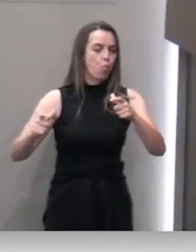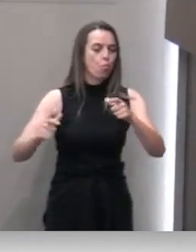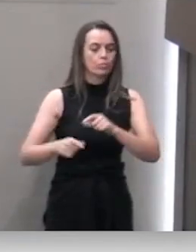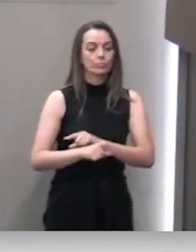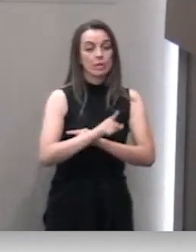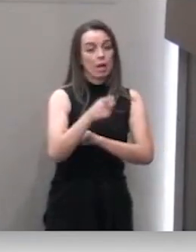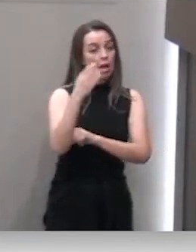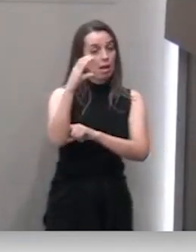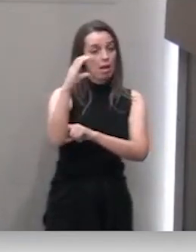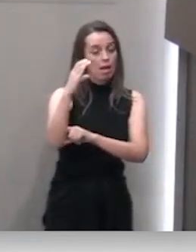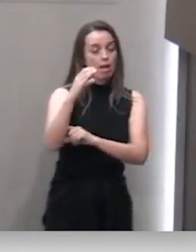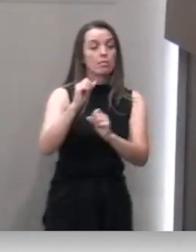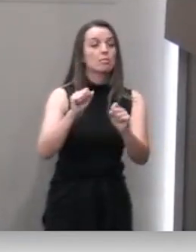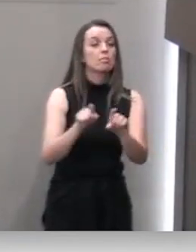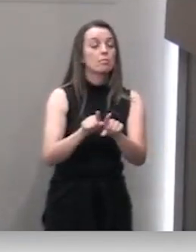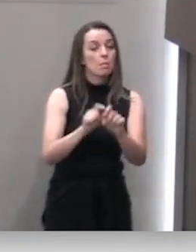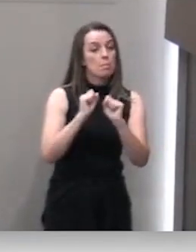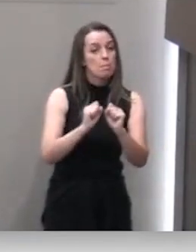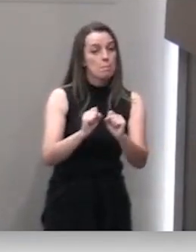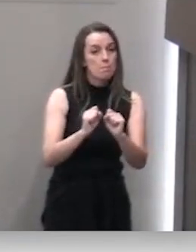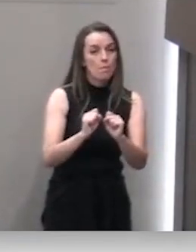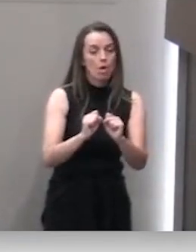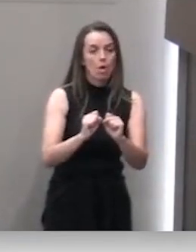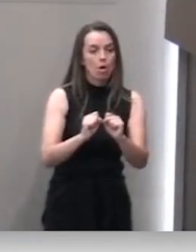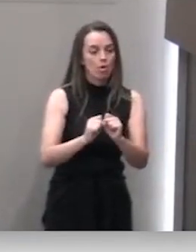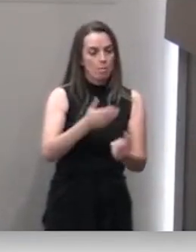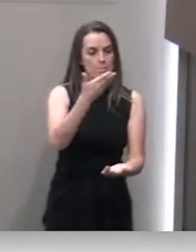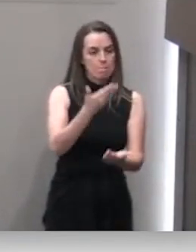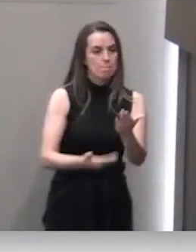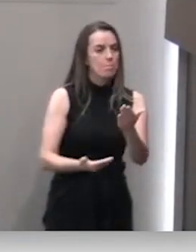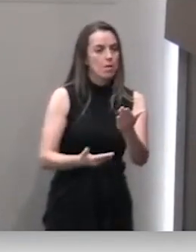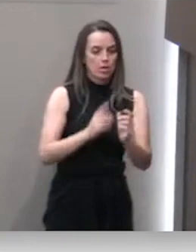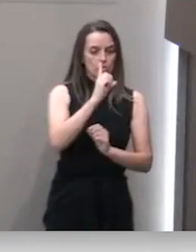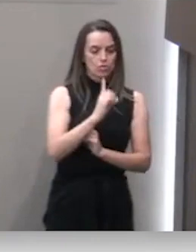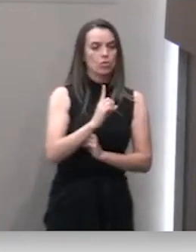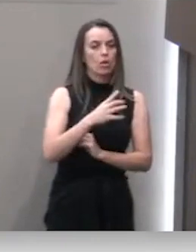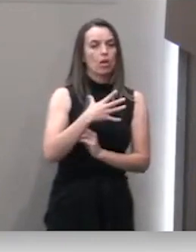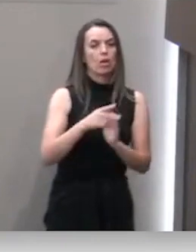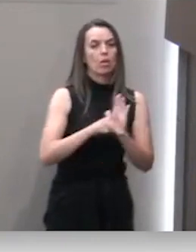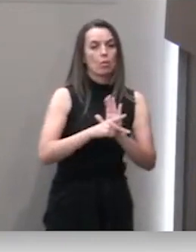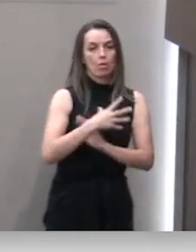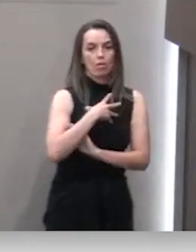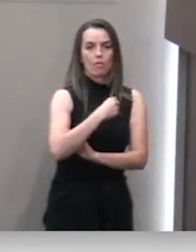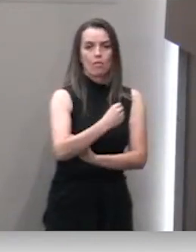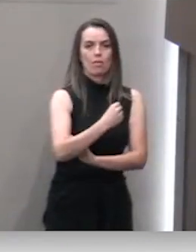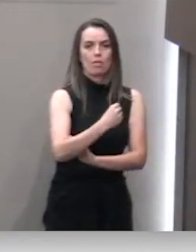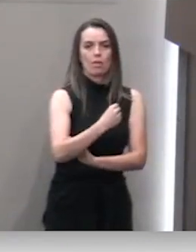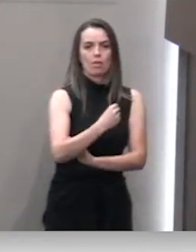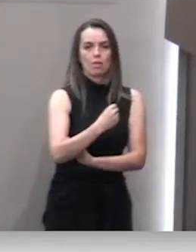ensinando diferente. Veja só toda a perseguição.